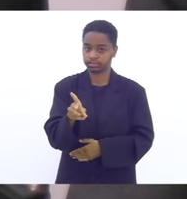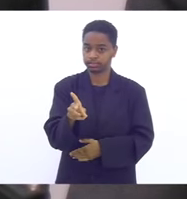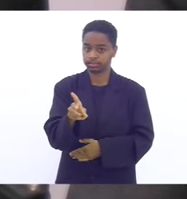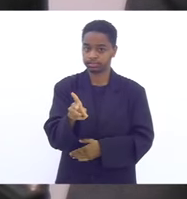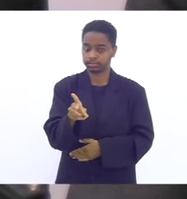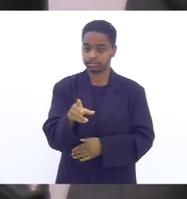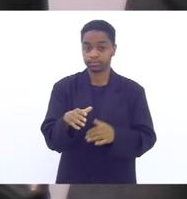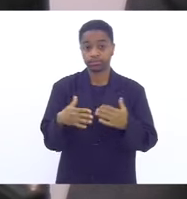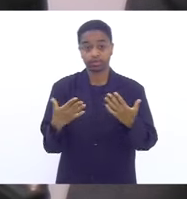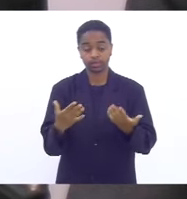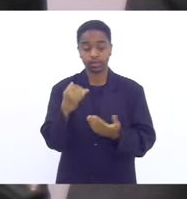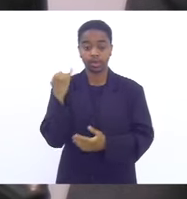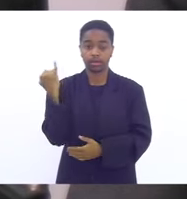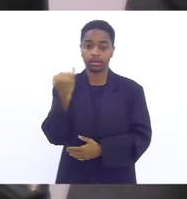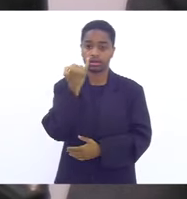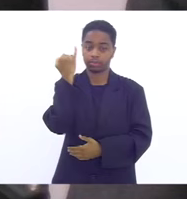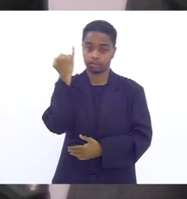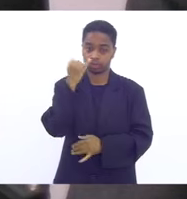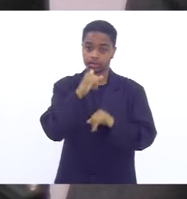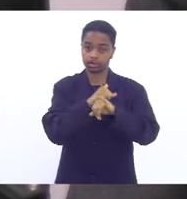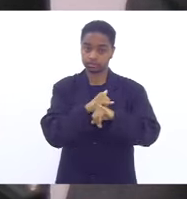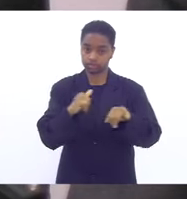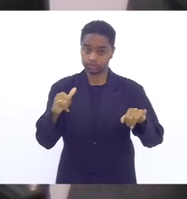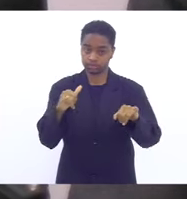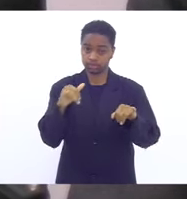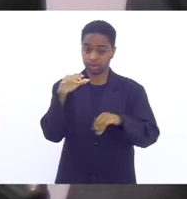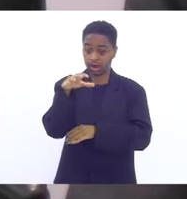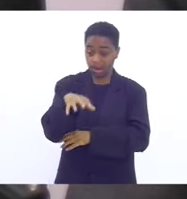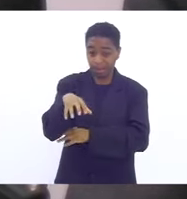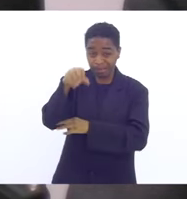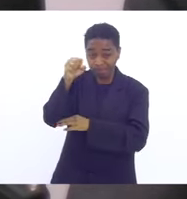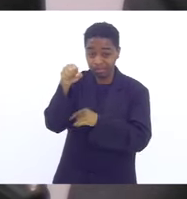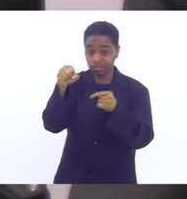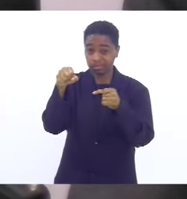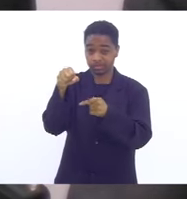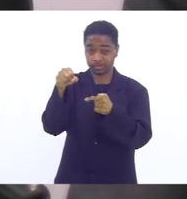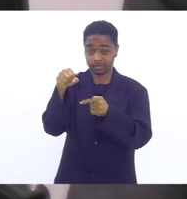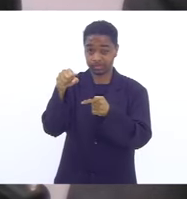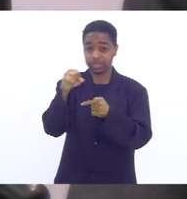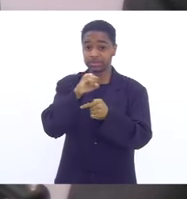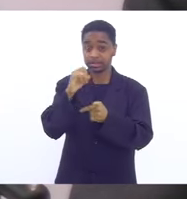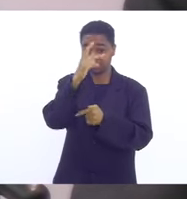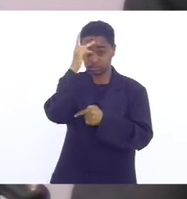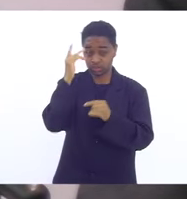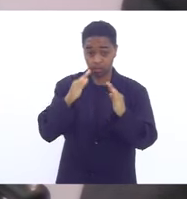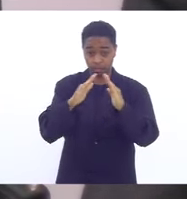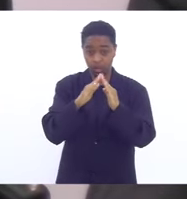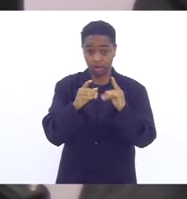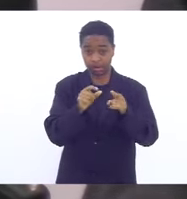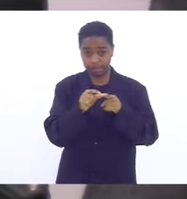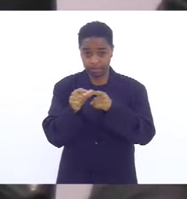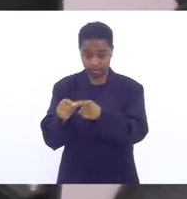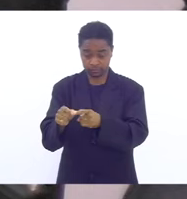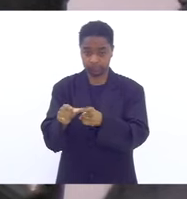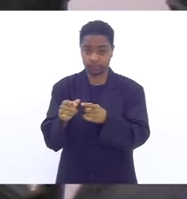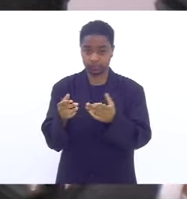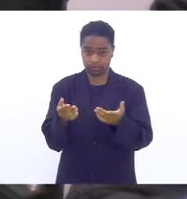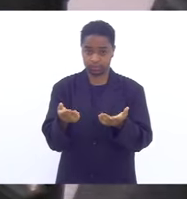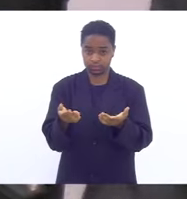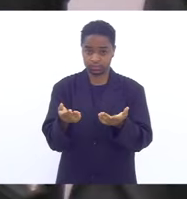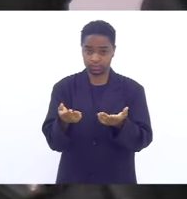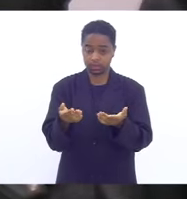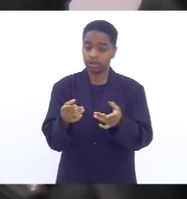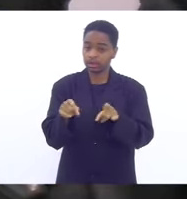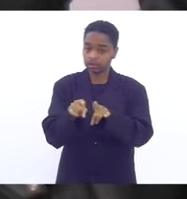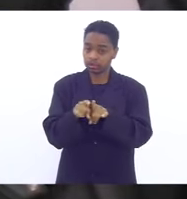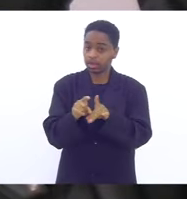É importante dizer que a falta de luz, para quem mora na periferia, deputados e deputadas,